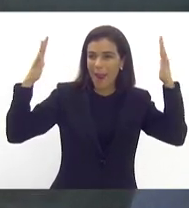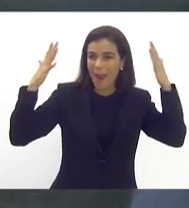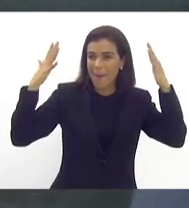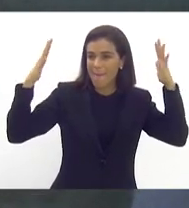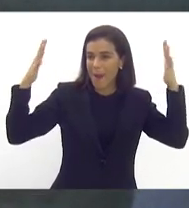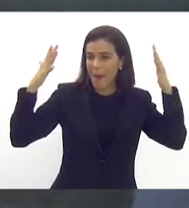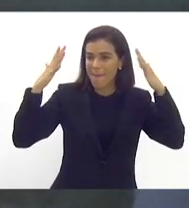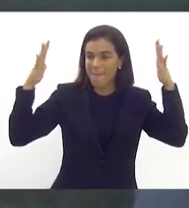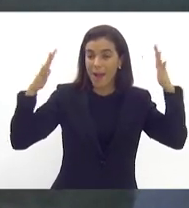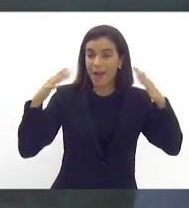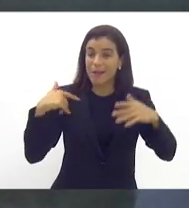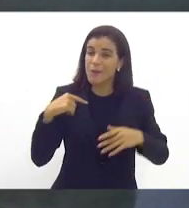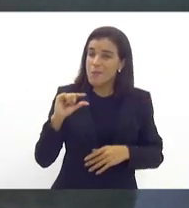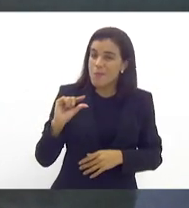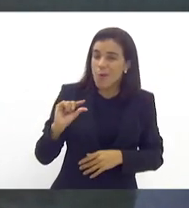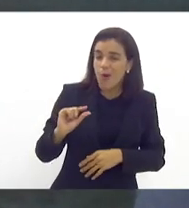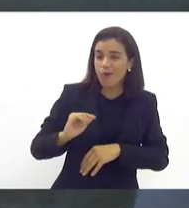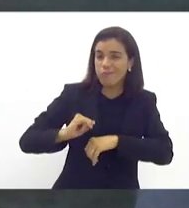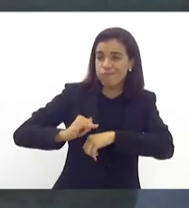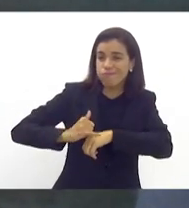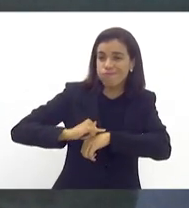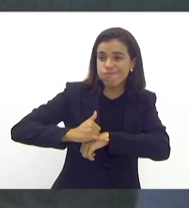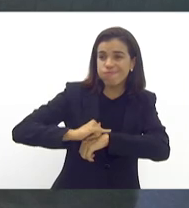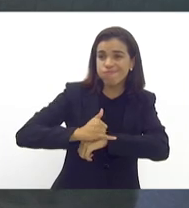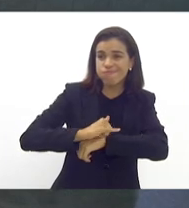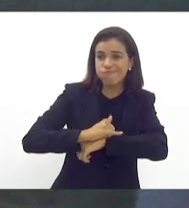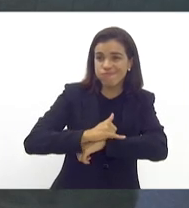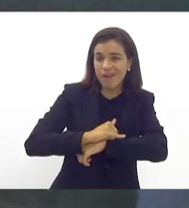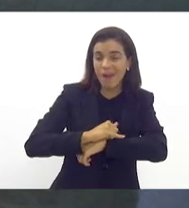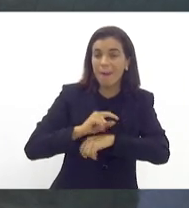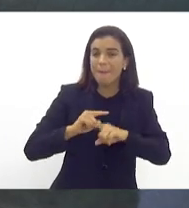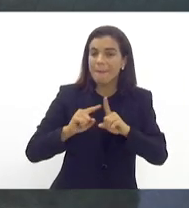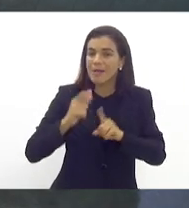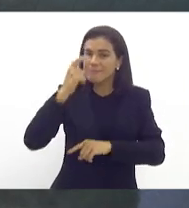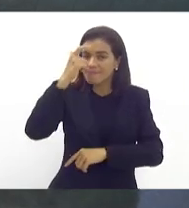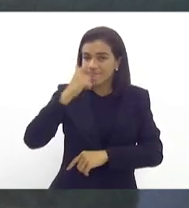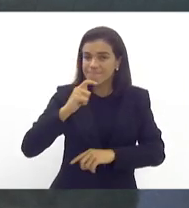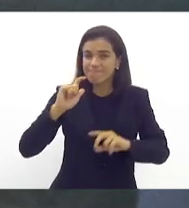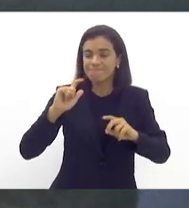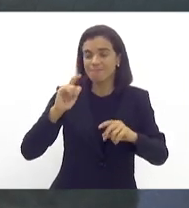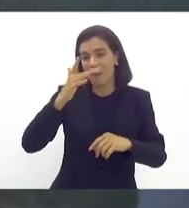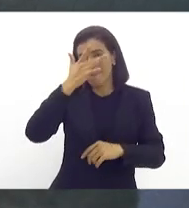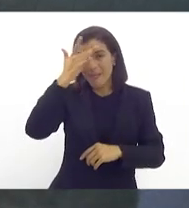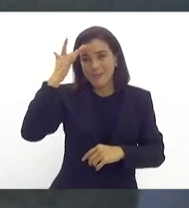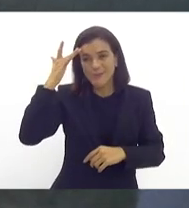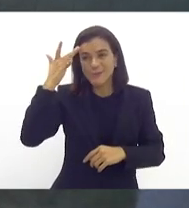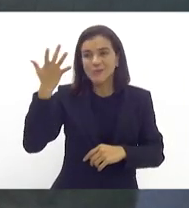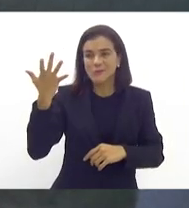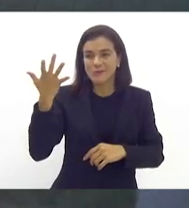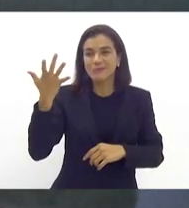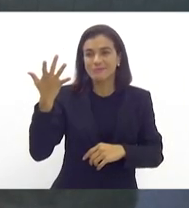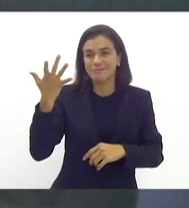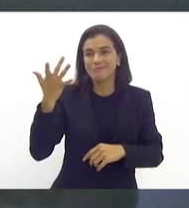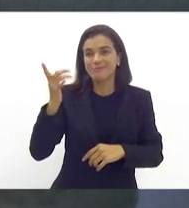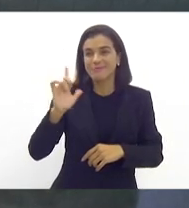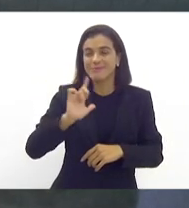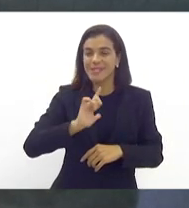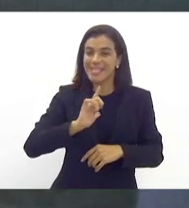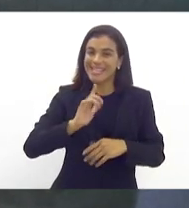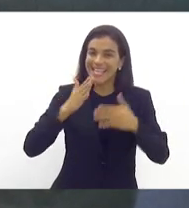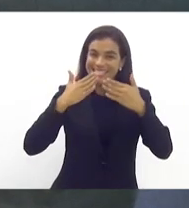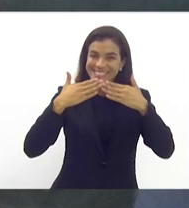acima do meu peso mas sou uma pessoa que tem alguma